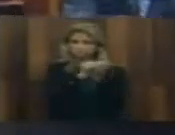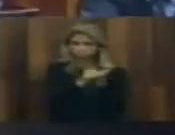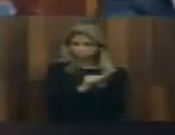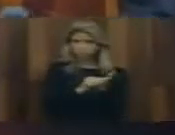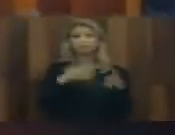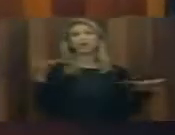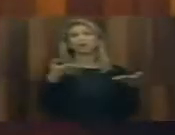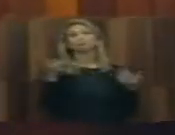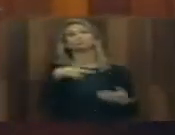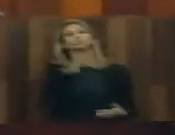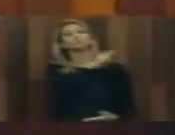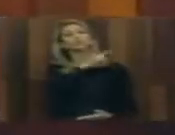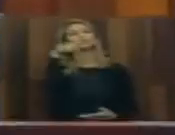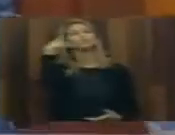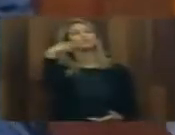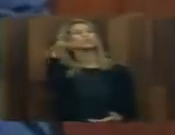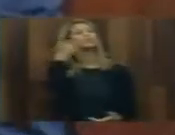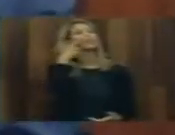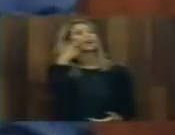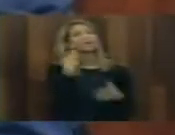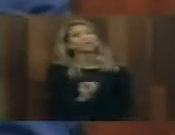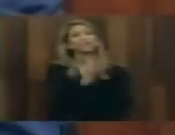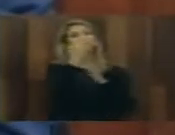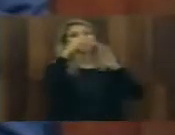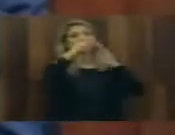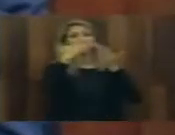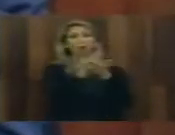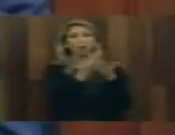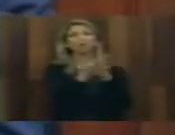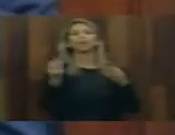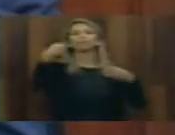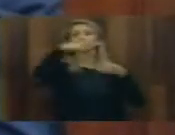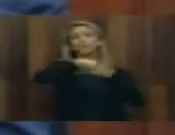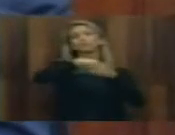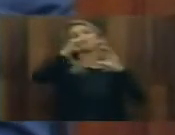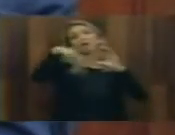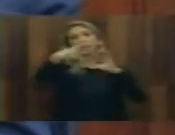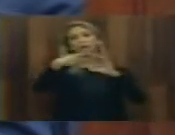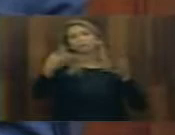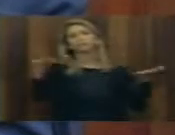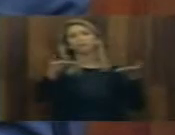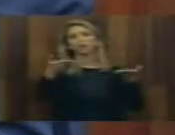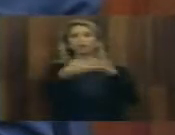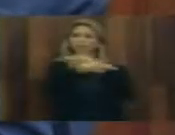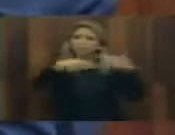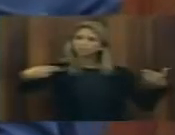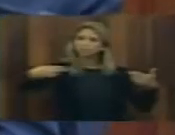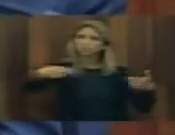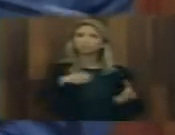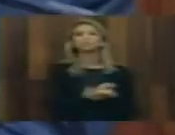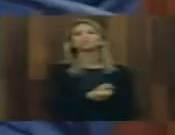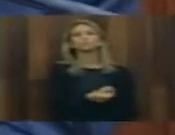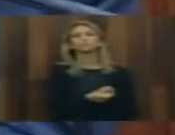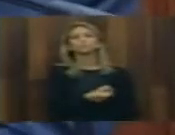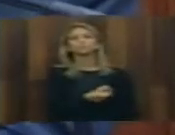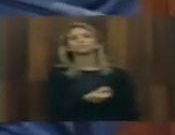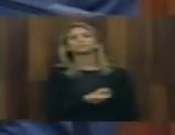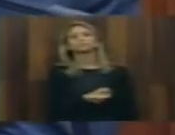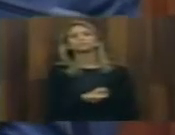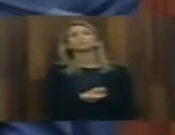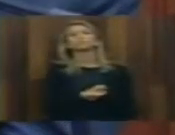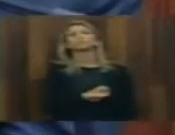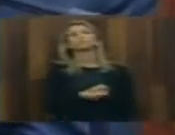Promovente, vereador Rafael Peçanha de Moura, cria a escola do Legislativo Municipal Cabo Friense e dá outras providências. As comissões